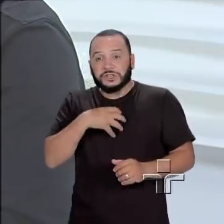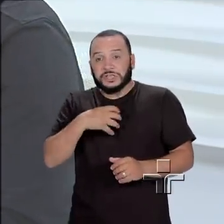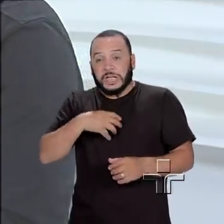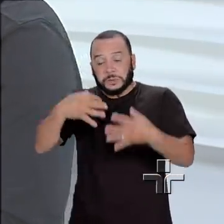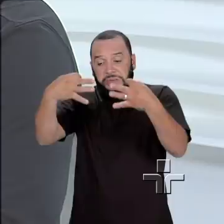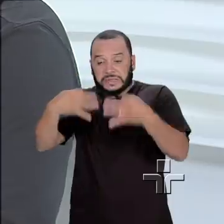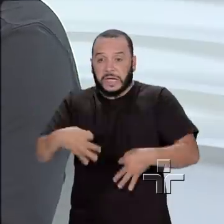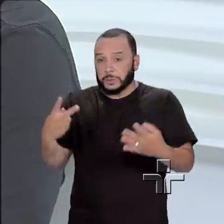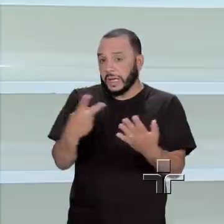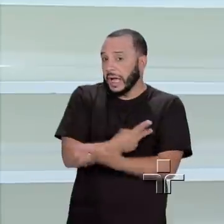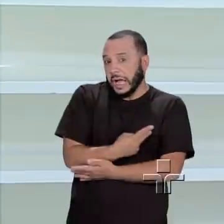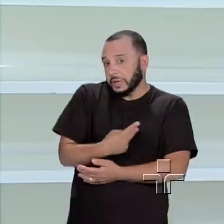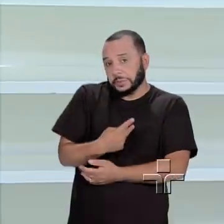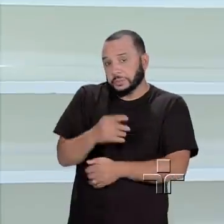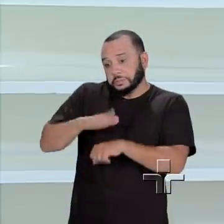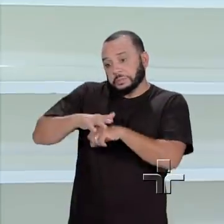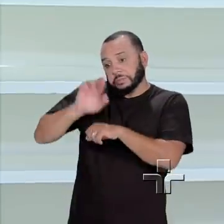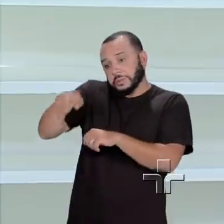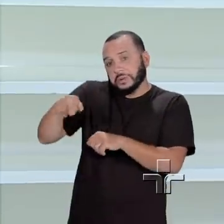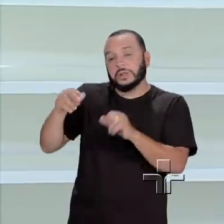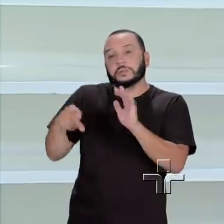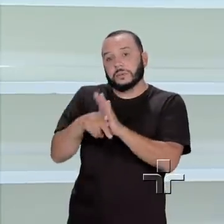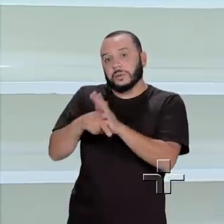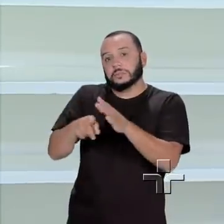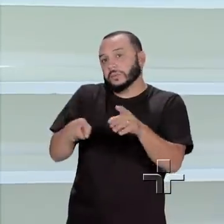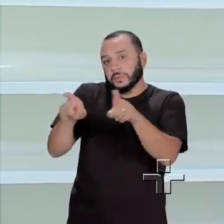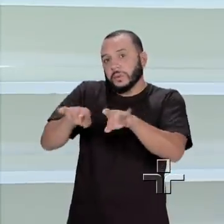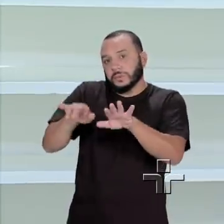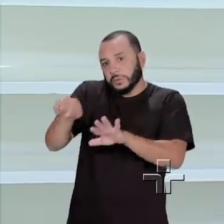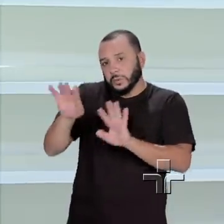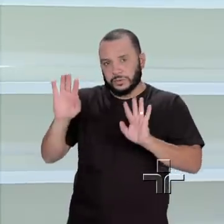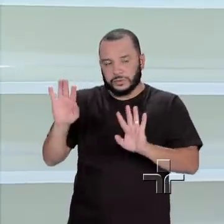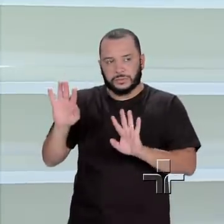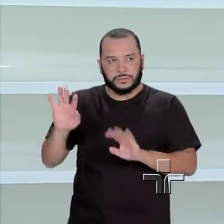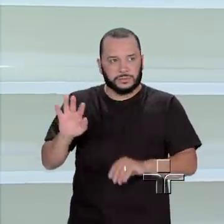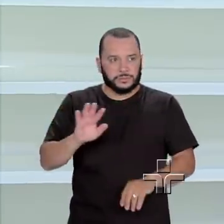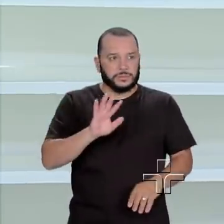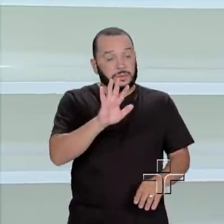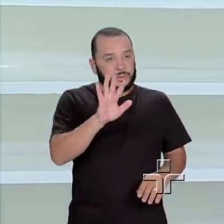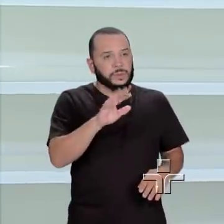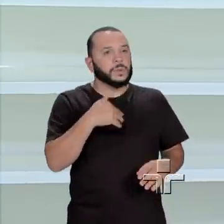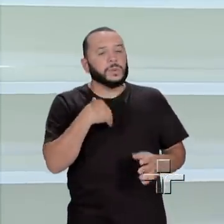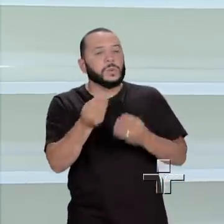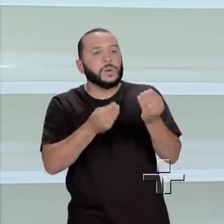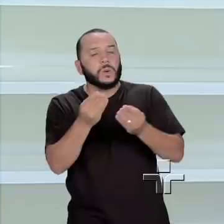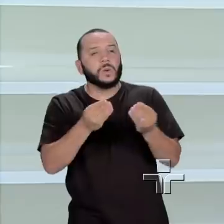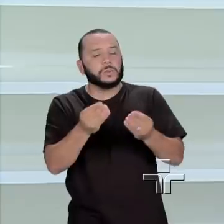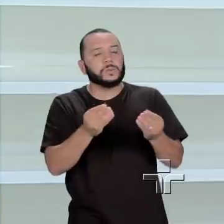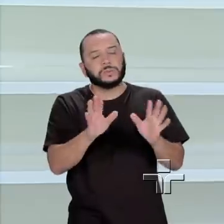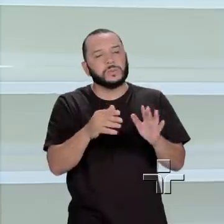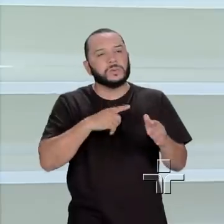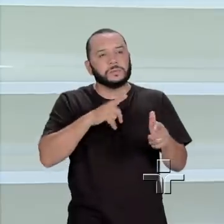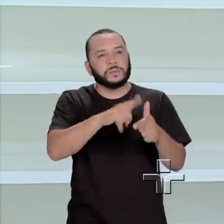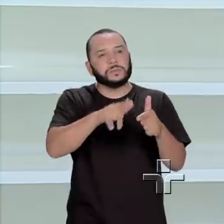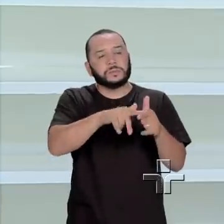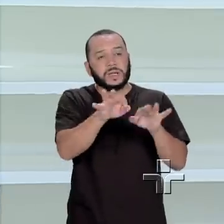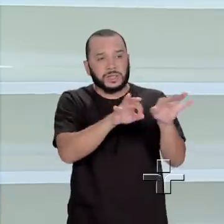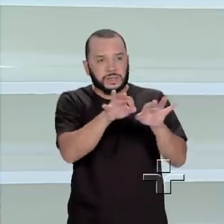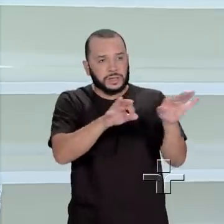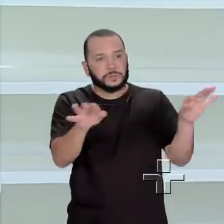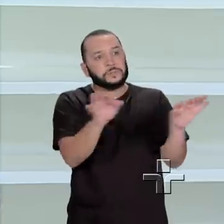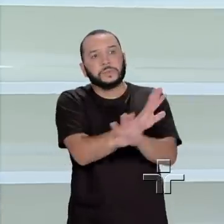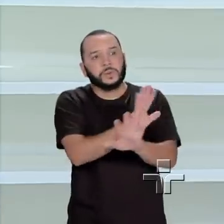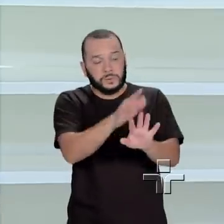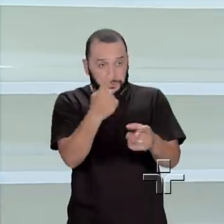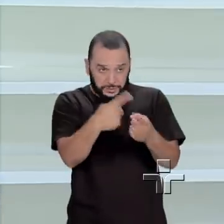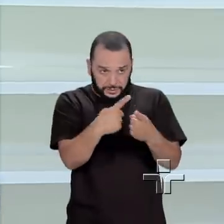como justamente resolver esse assunto? O Desabafo Social, da Monique Well, mostrou que num